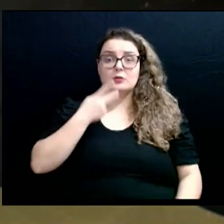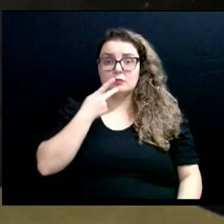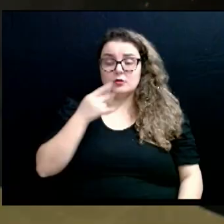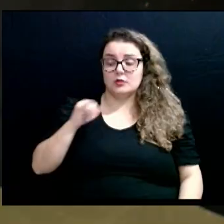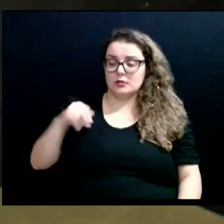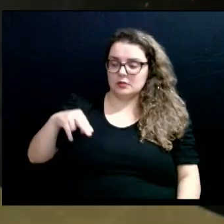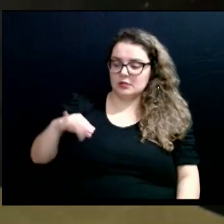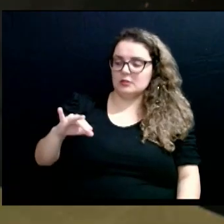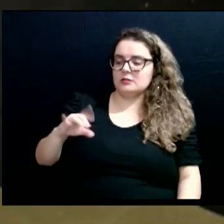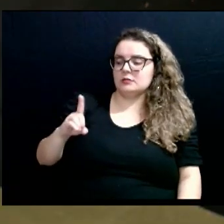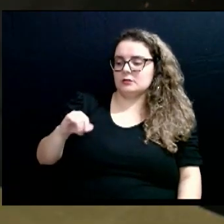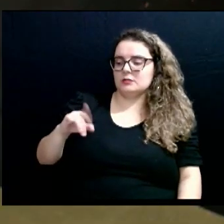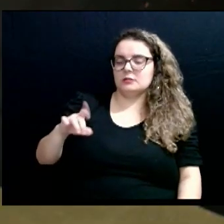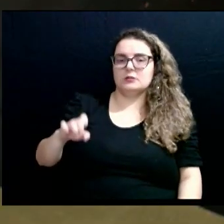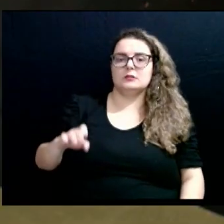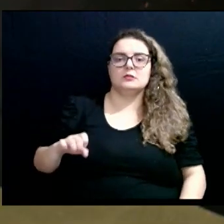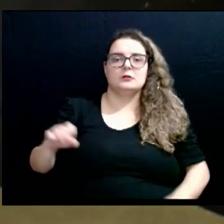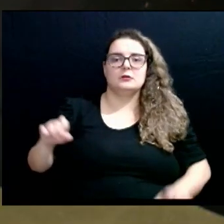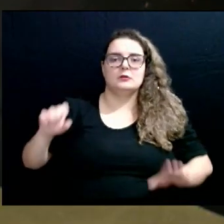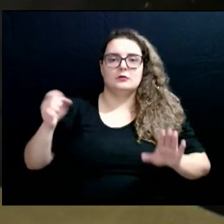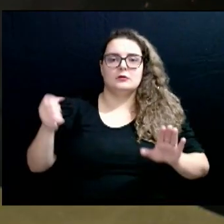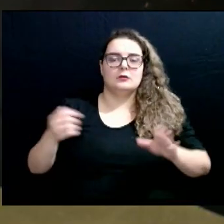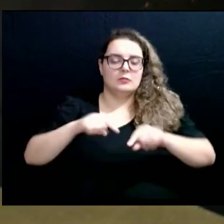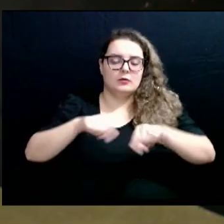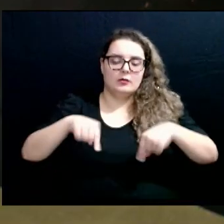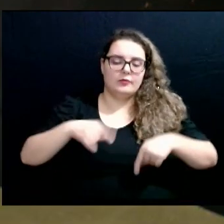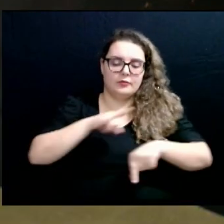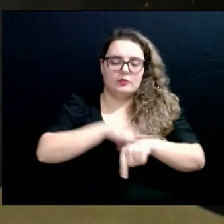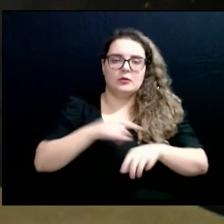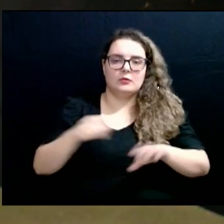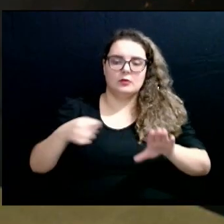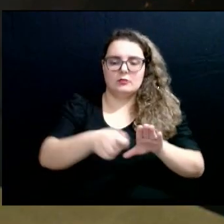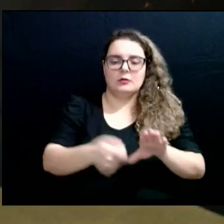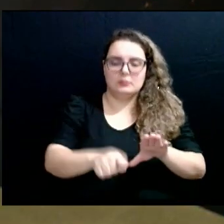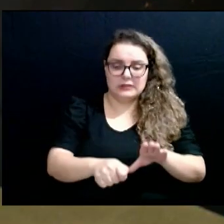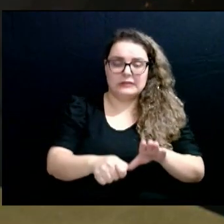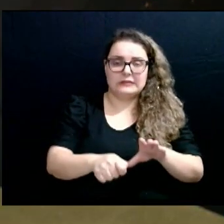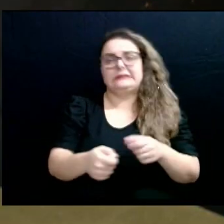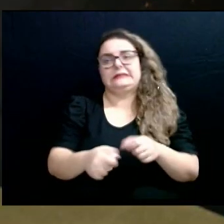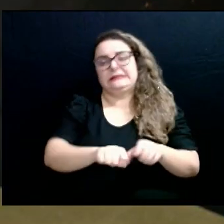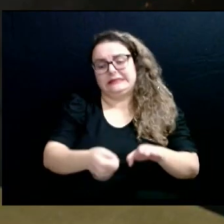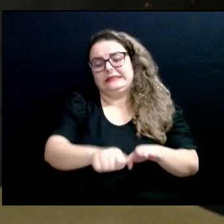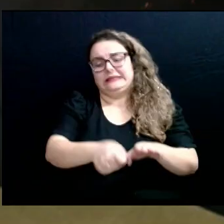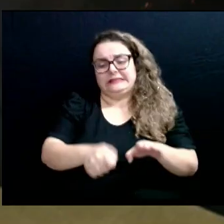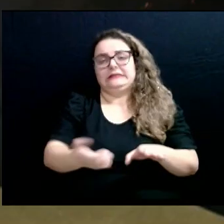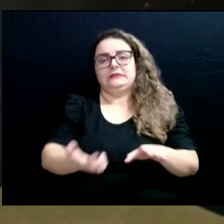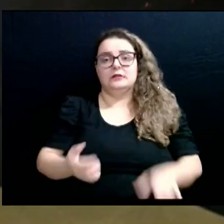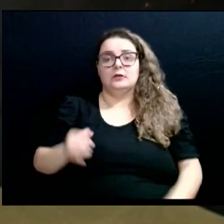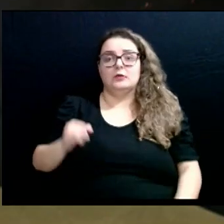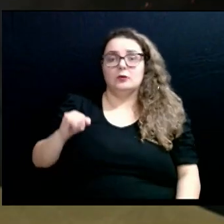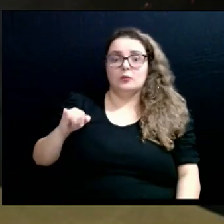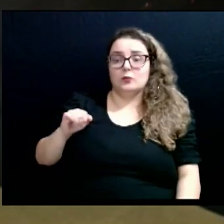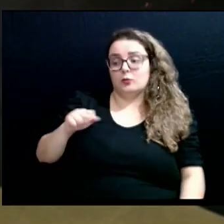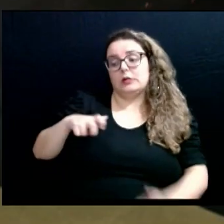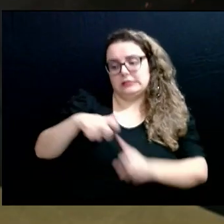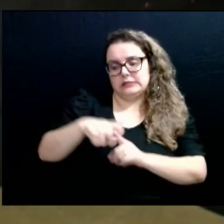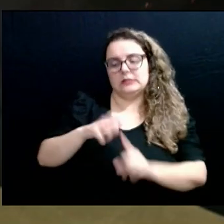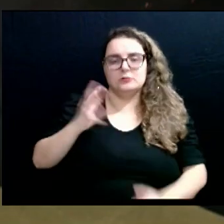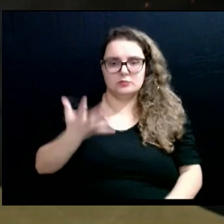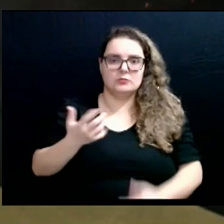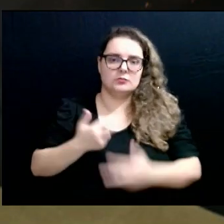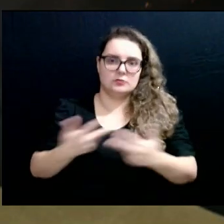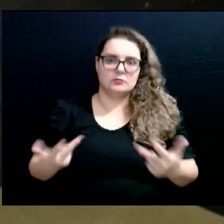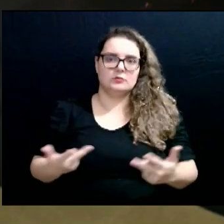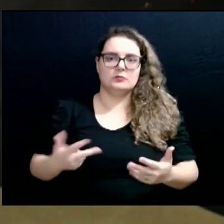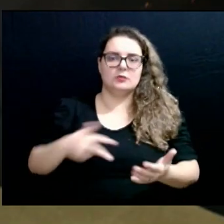acontece? Fechei a porta e fiquei trancado. Um incidente. Acidente. Aconteceu alguma coisa e aí você caiu, é